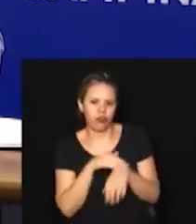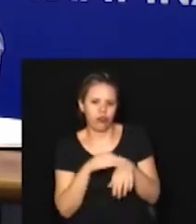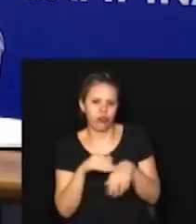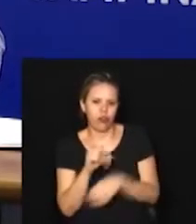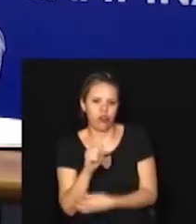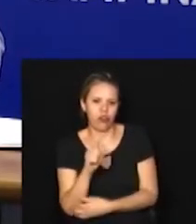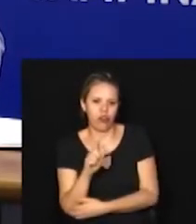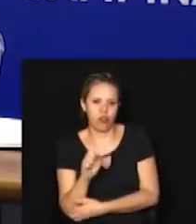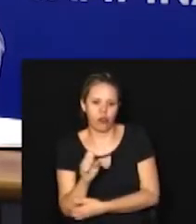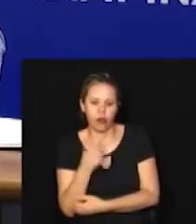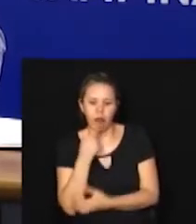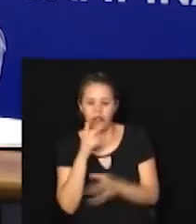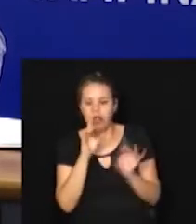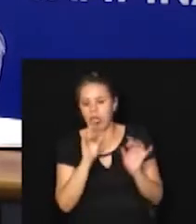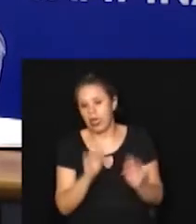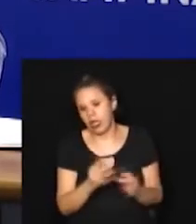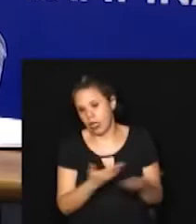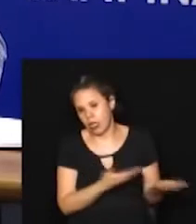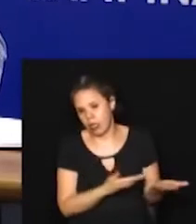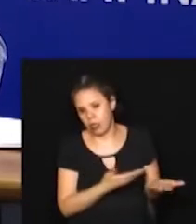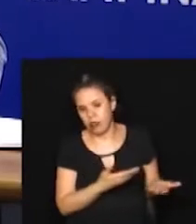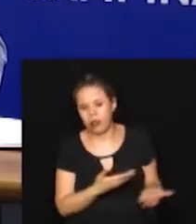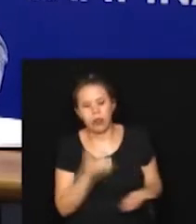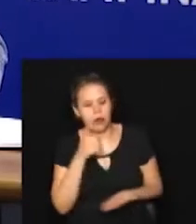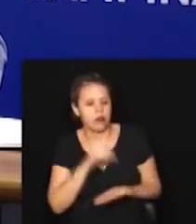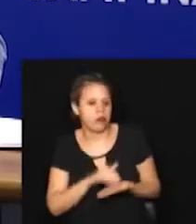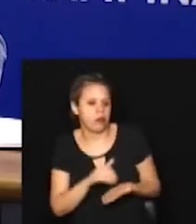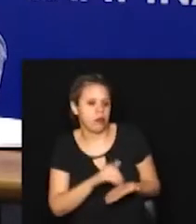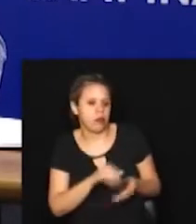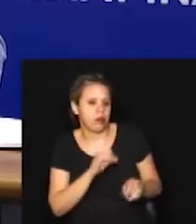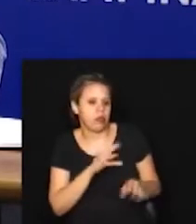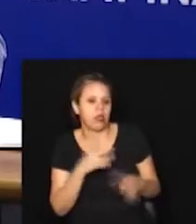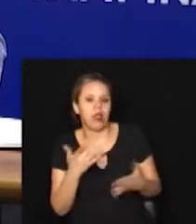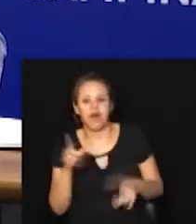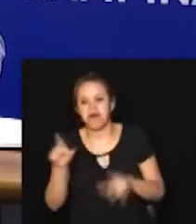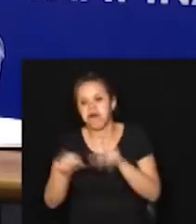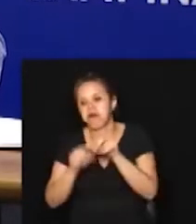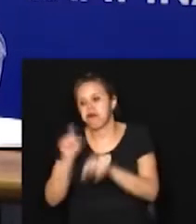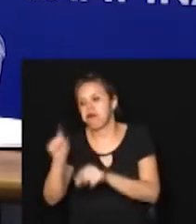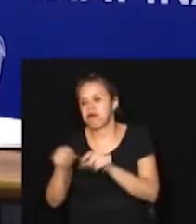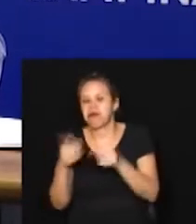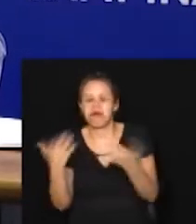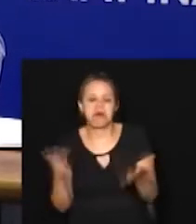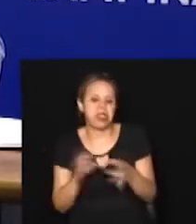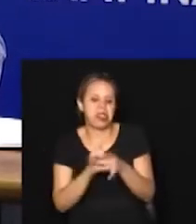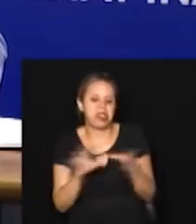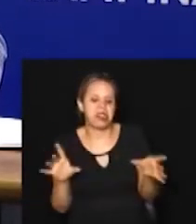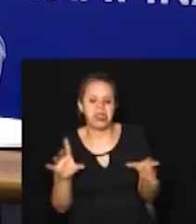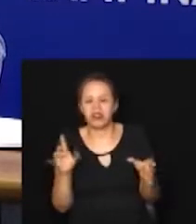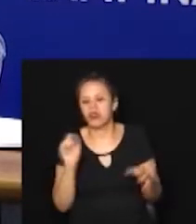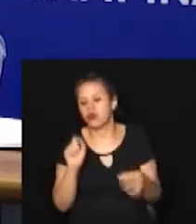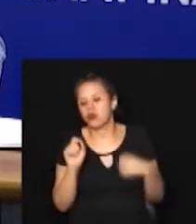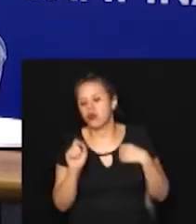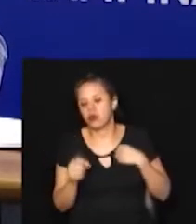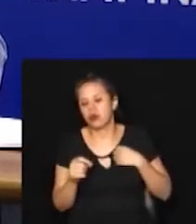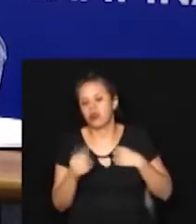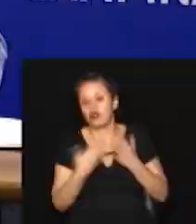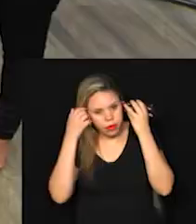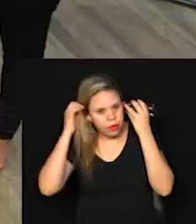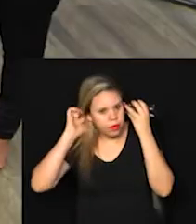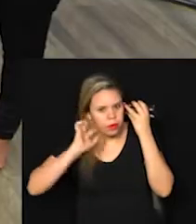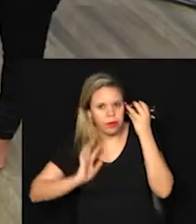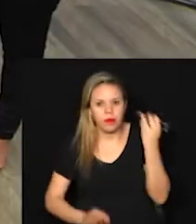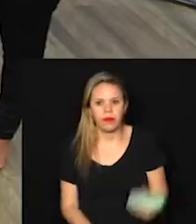Solange agora para detalhar, e ficará facultativo tudo isso que eu estou falando a partir do dia